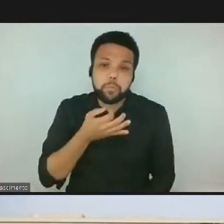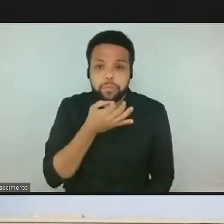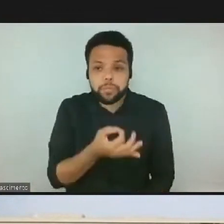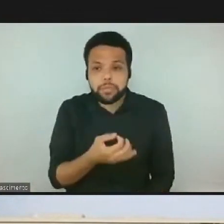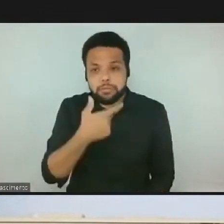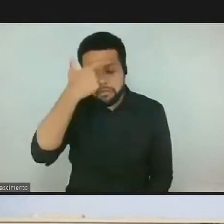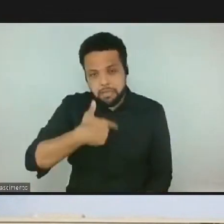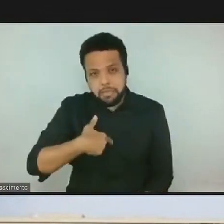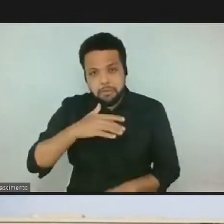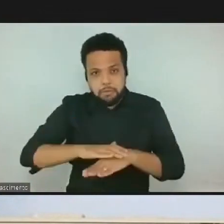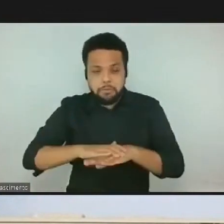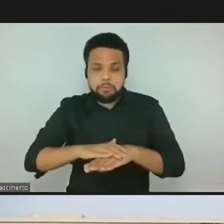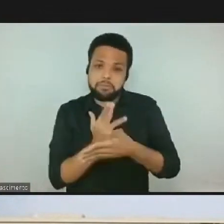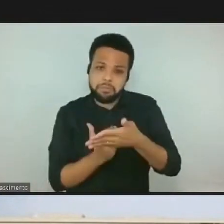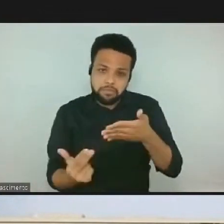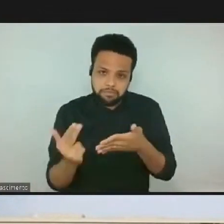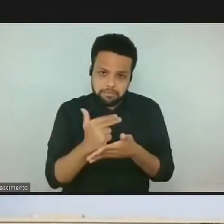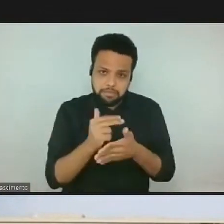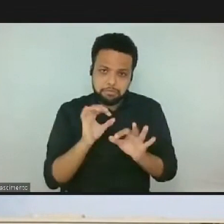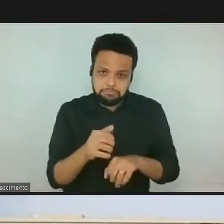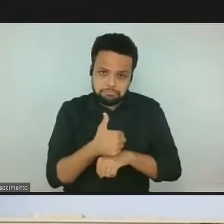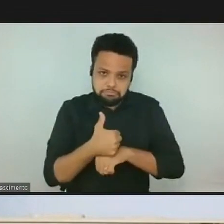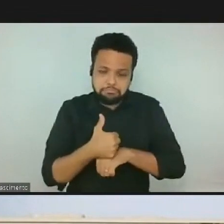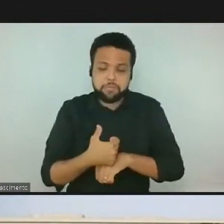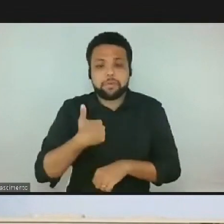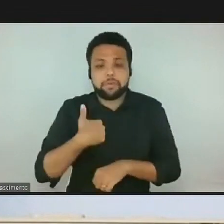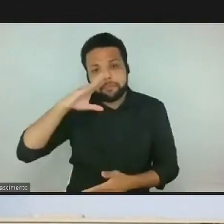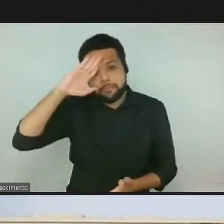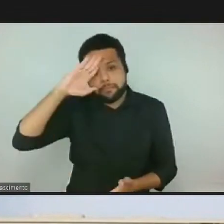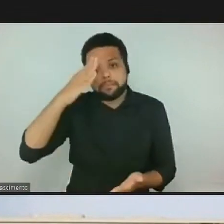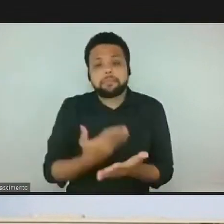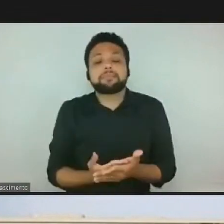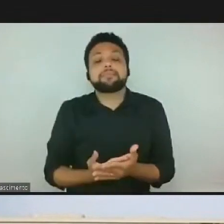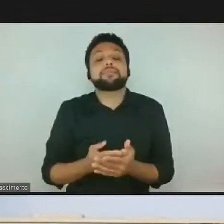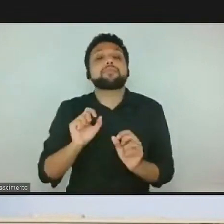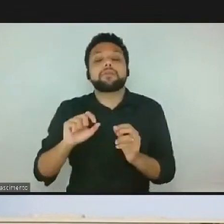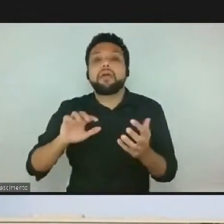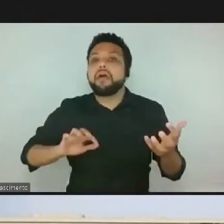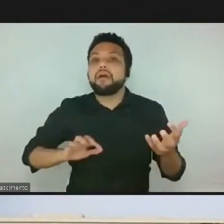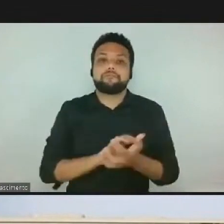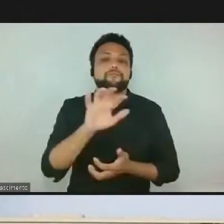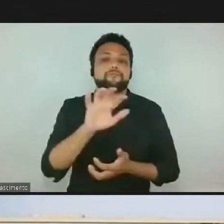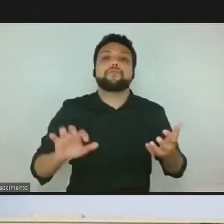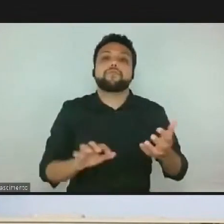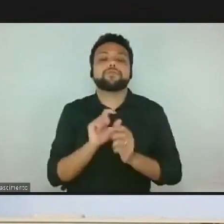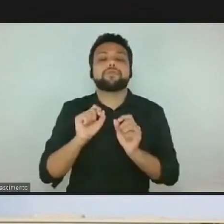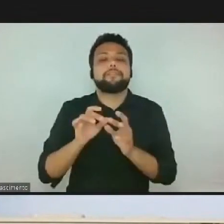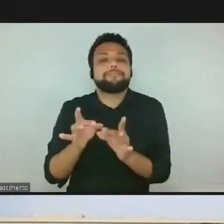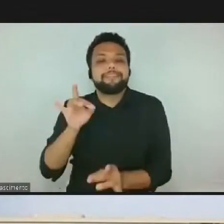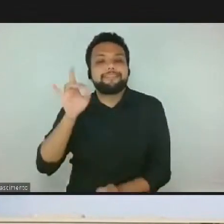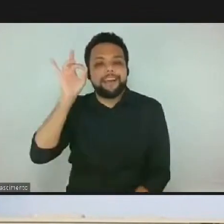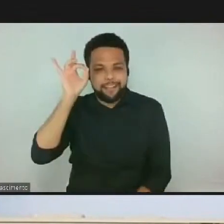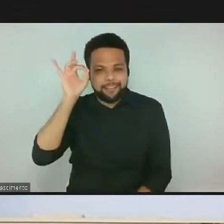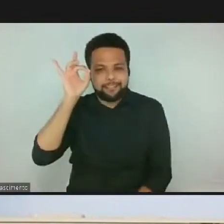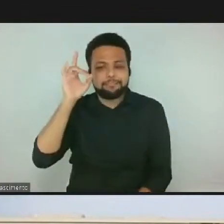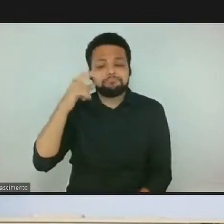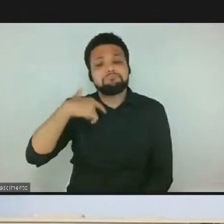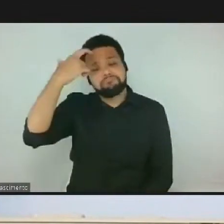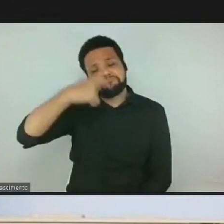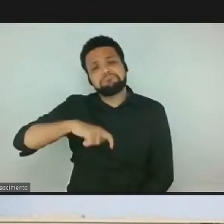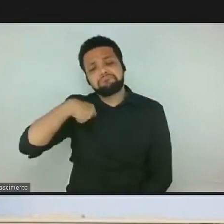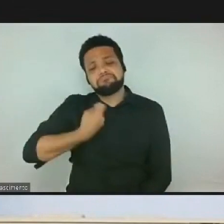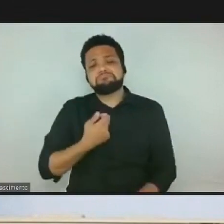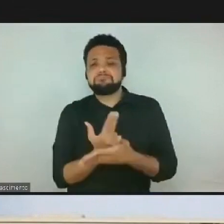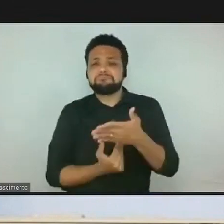desenhista, eu acredito na revolução dos detalhes. Sou um desenhista, eu trabalho com